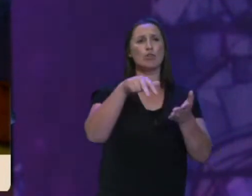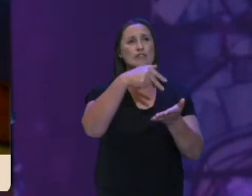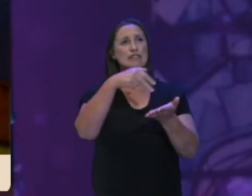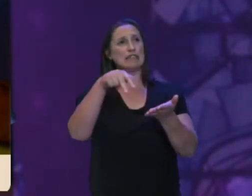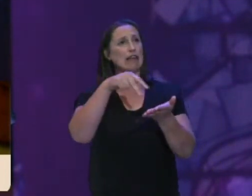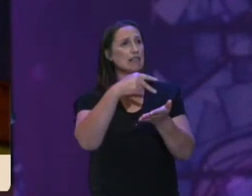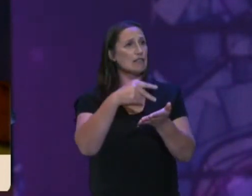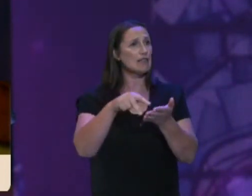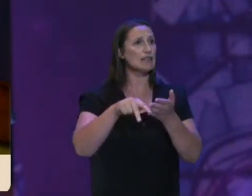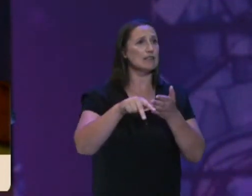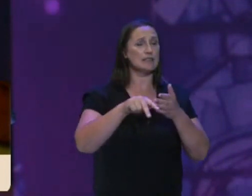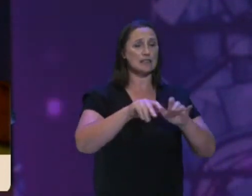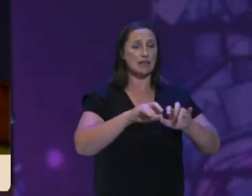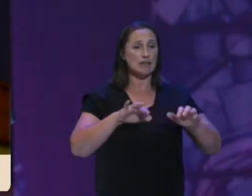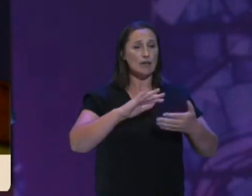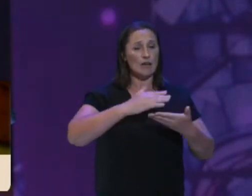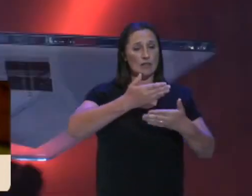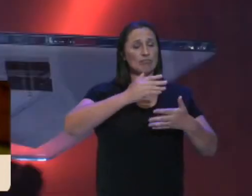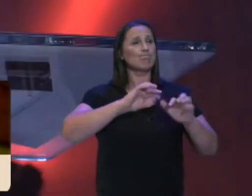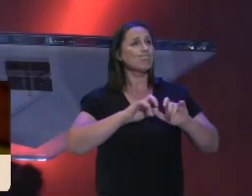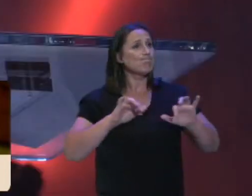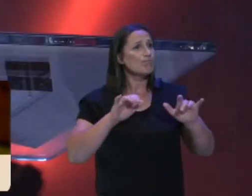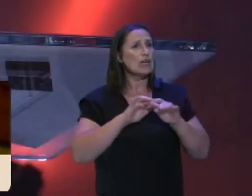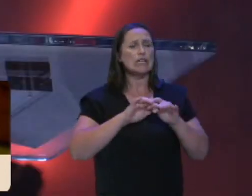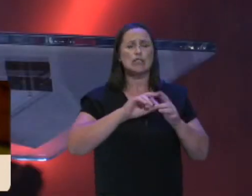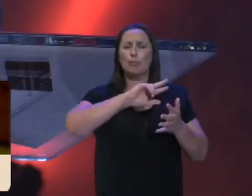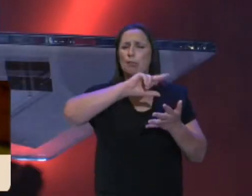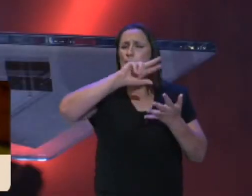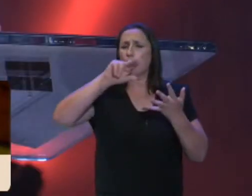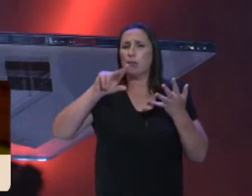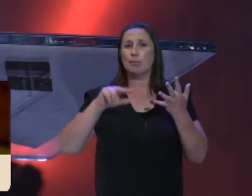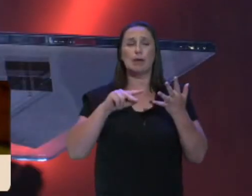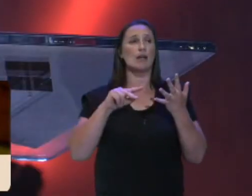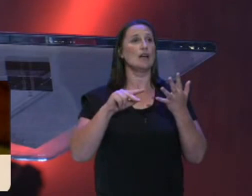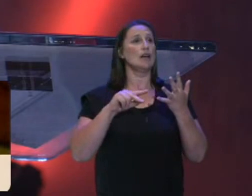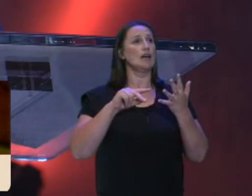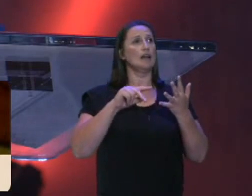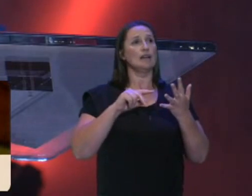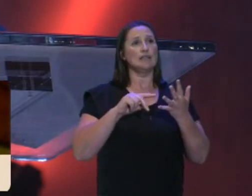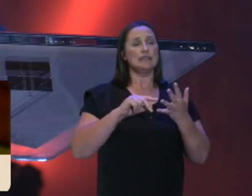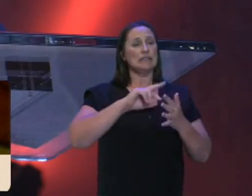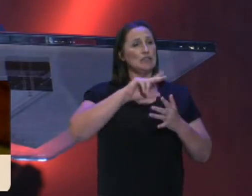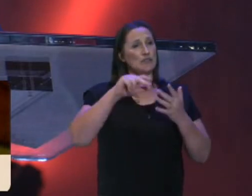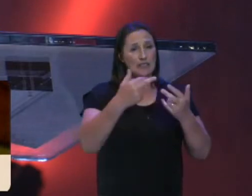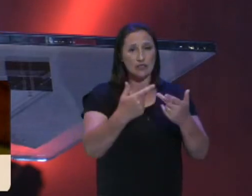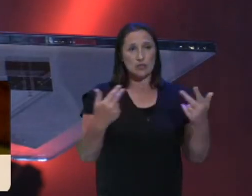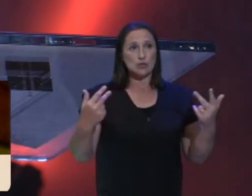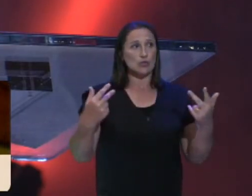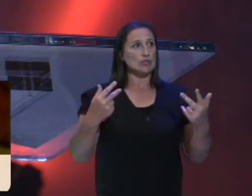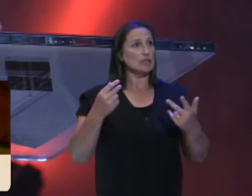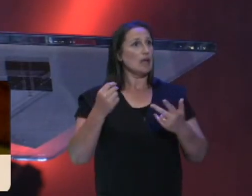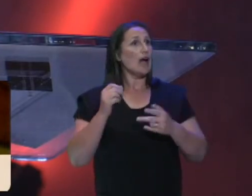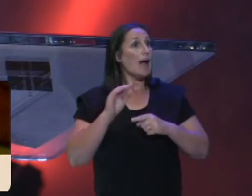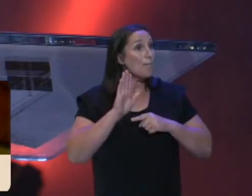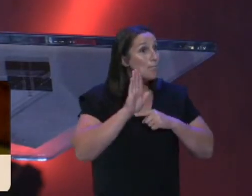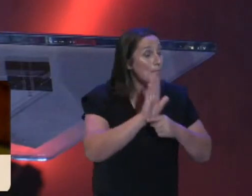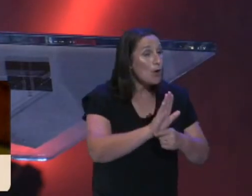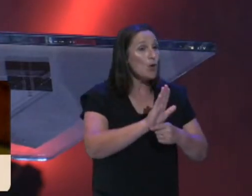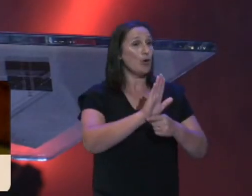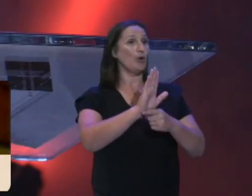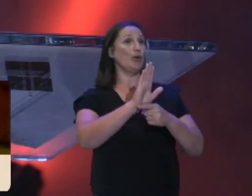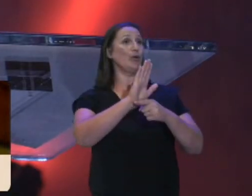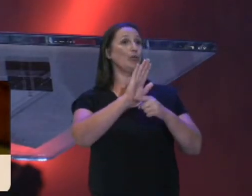de informática, vai ter muita coisa, na área de reforço escolar, e 8 missionários da igreja estão